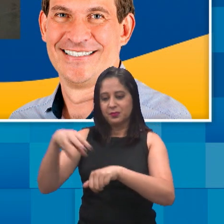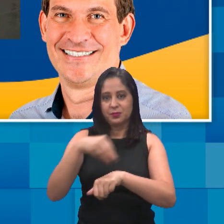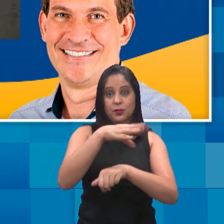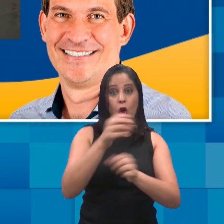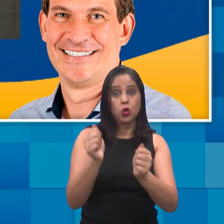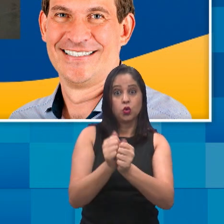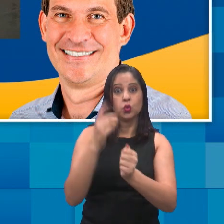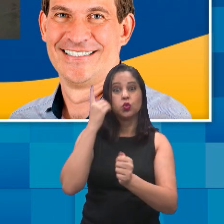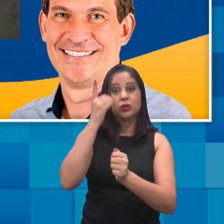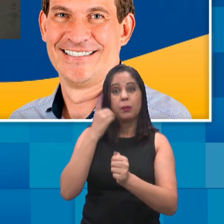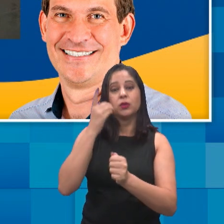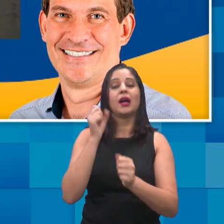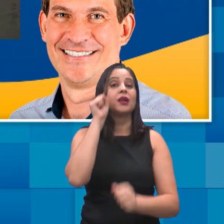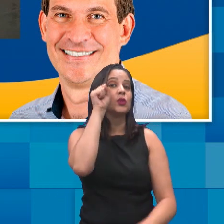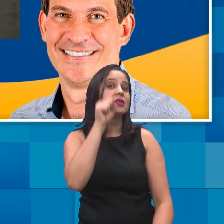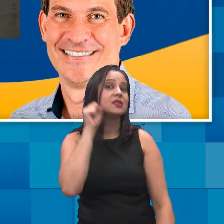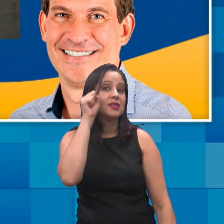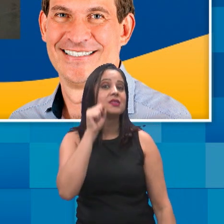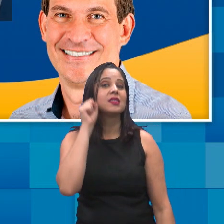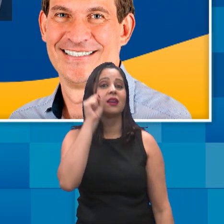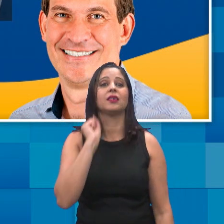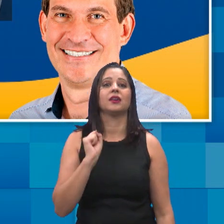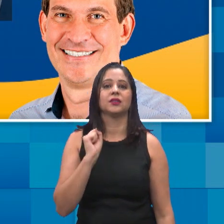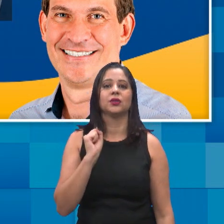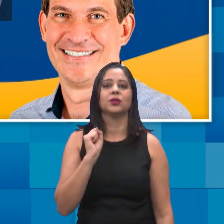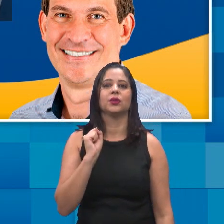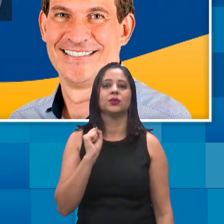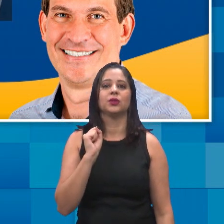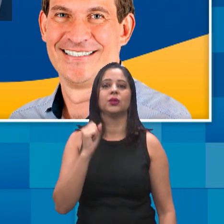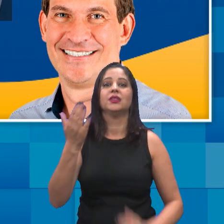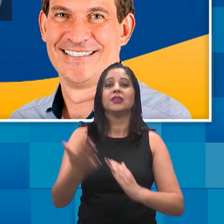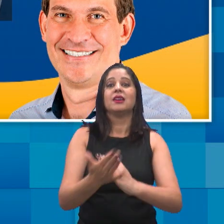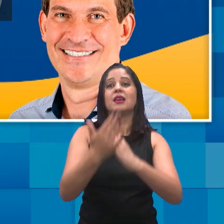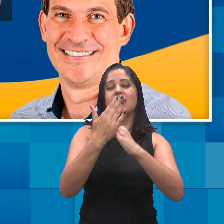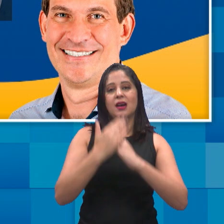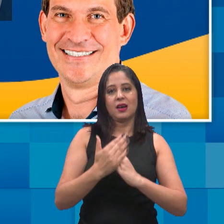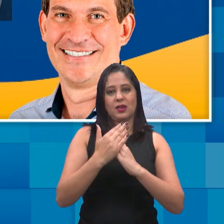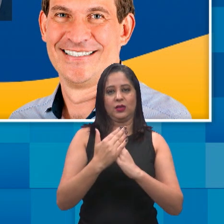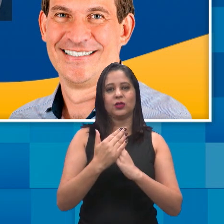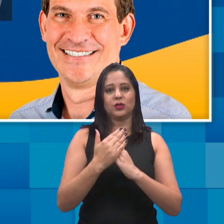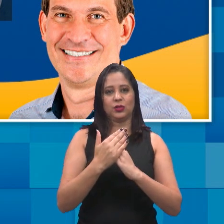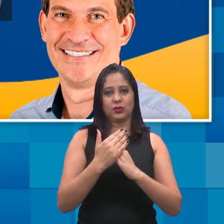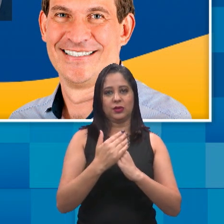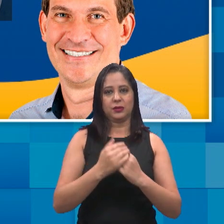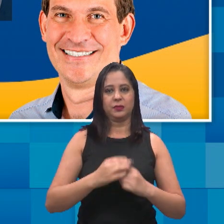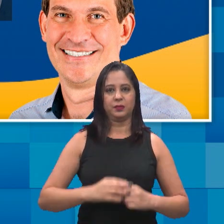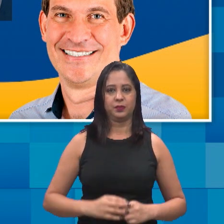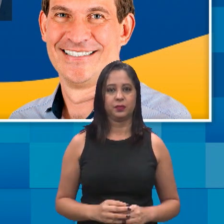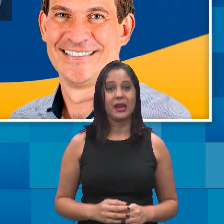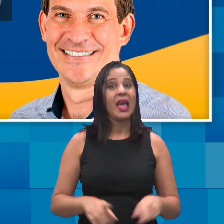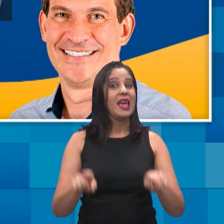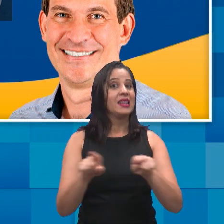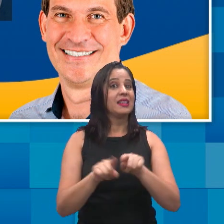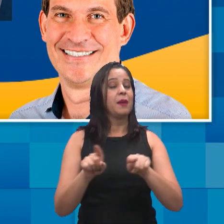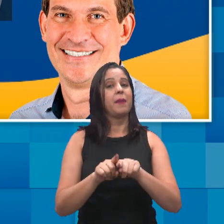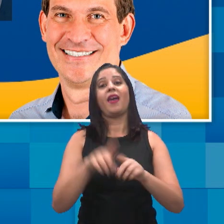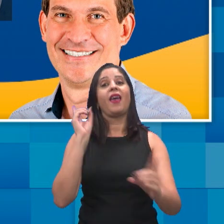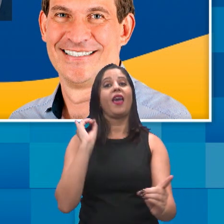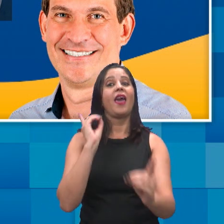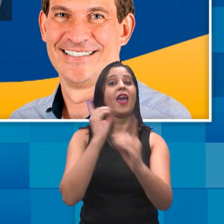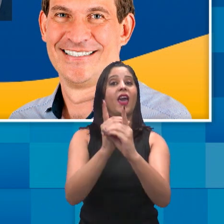também senadores para que pudesse nos ajudar nesse projeto. Também estivemos